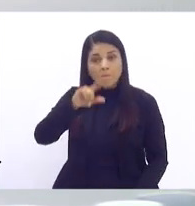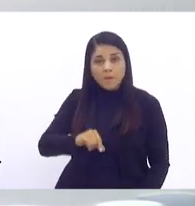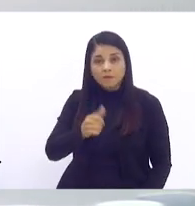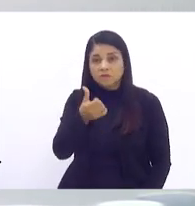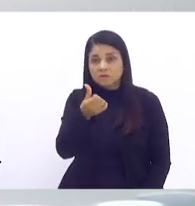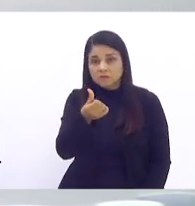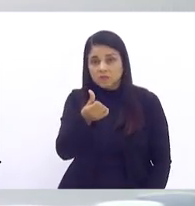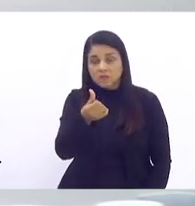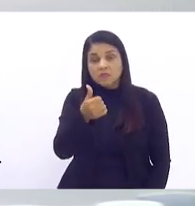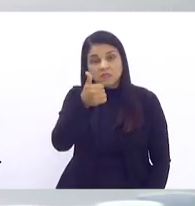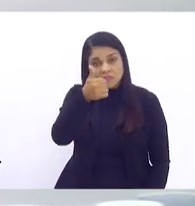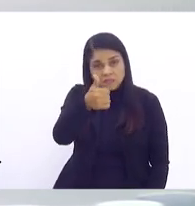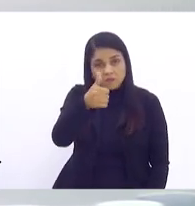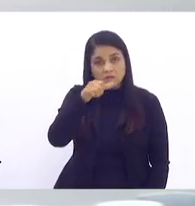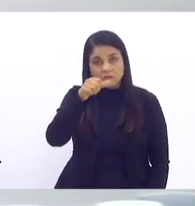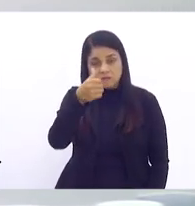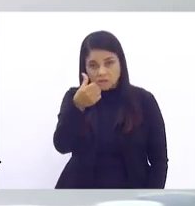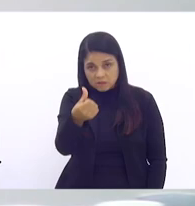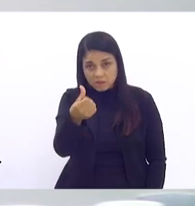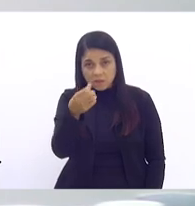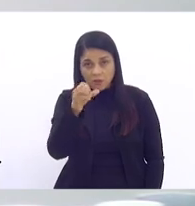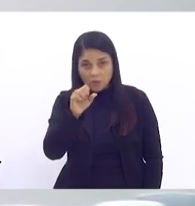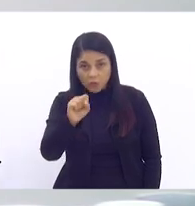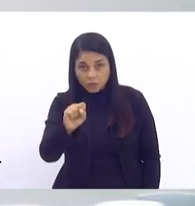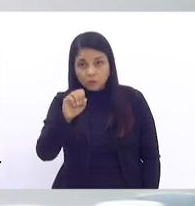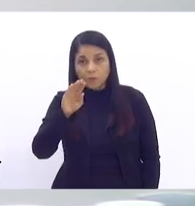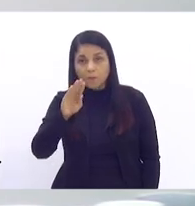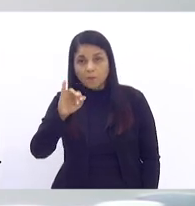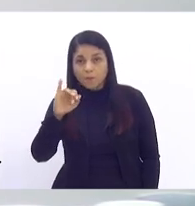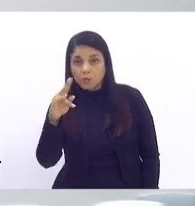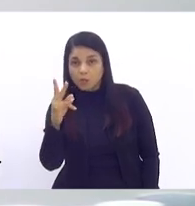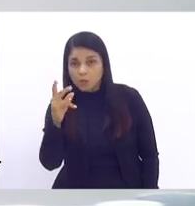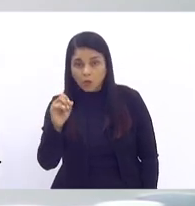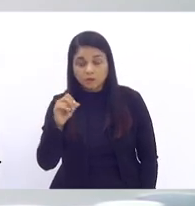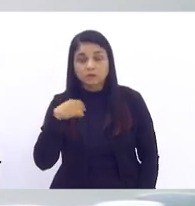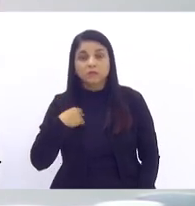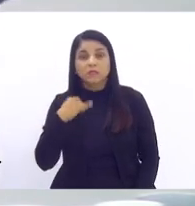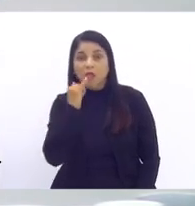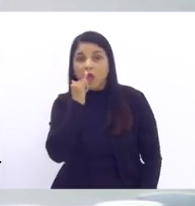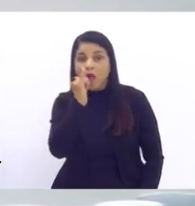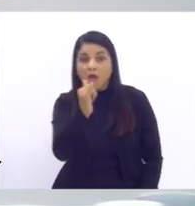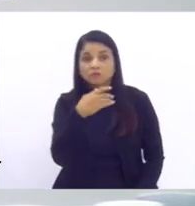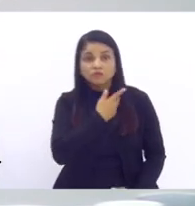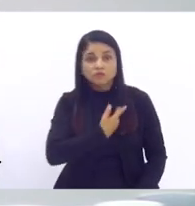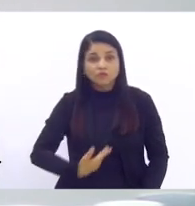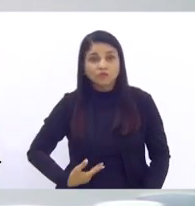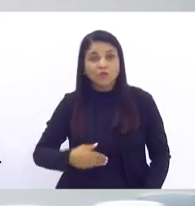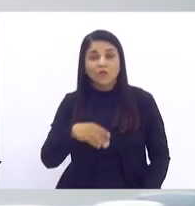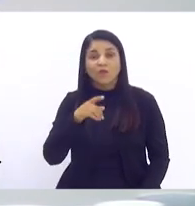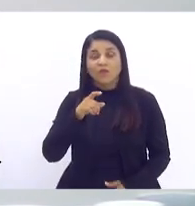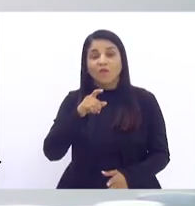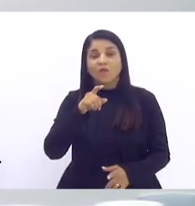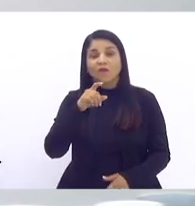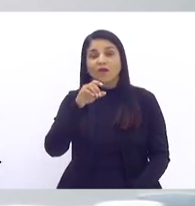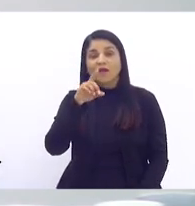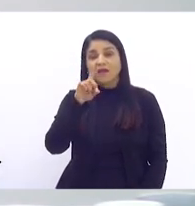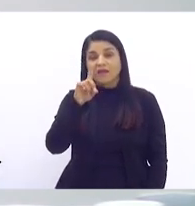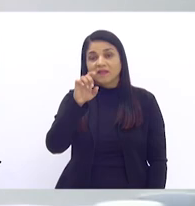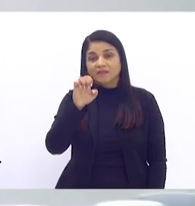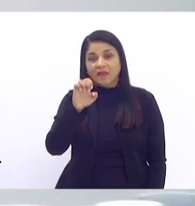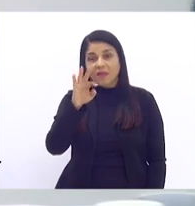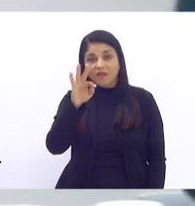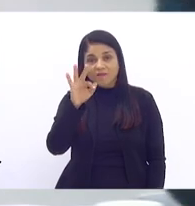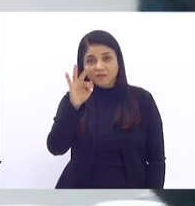bilhões e o governo anunciou déficit 0 você da onde é que vai arrumar dinheiro para cobrir